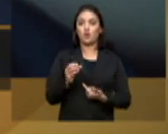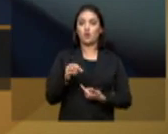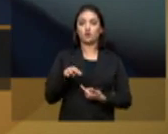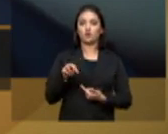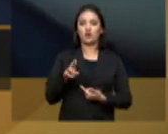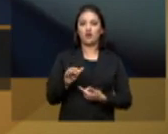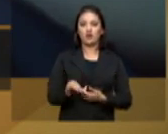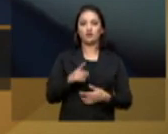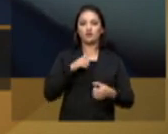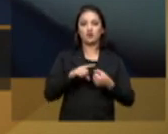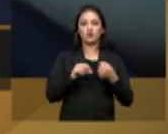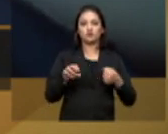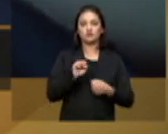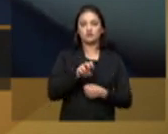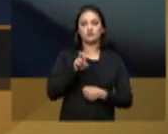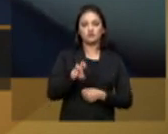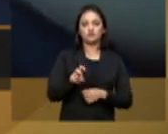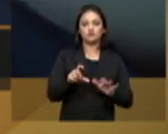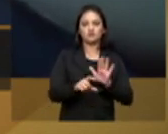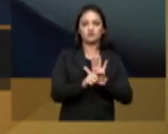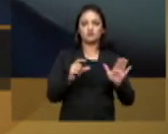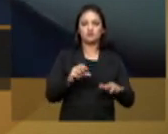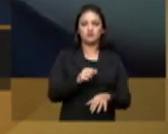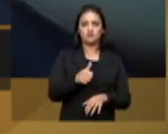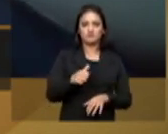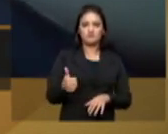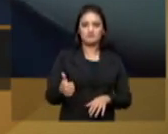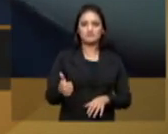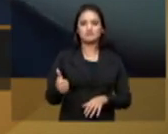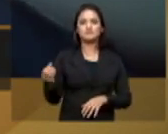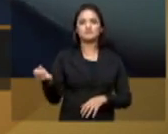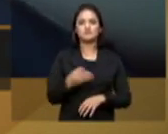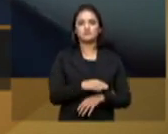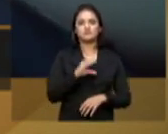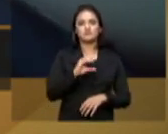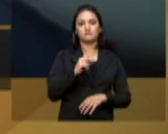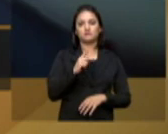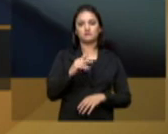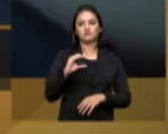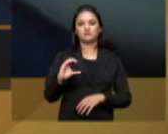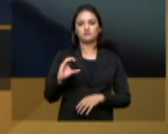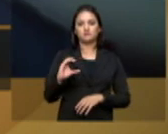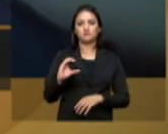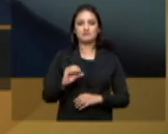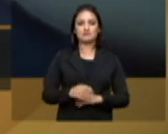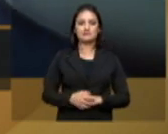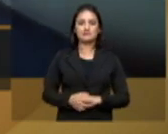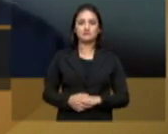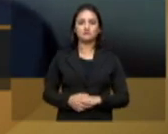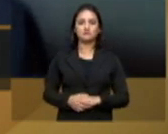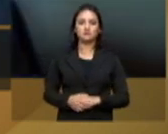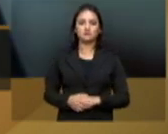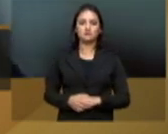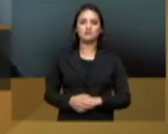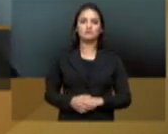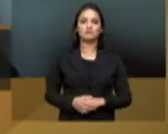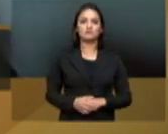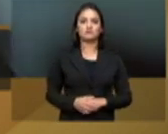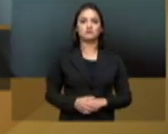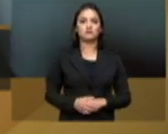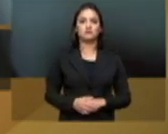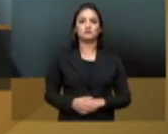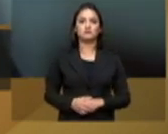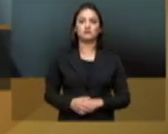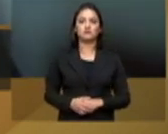no artigo 85, parágrafo 11, do novo Código de Processo Civil, uma vez que não houve